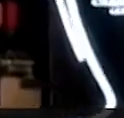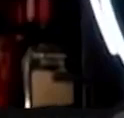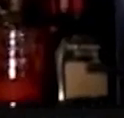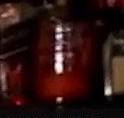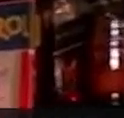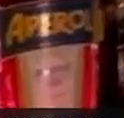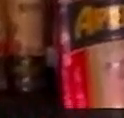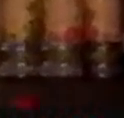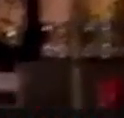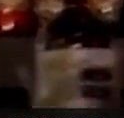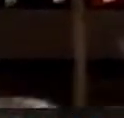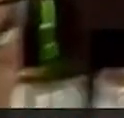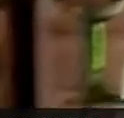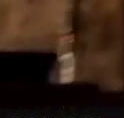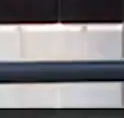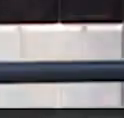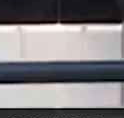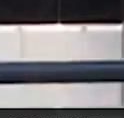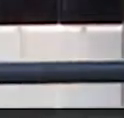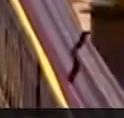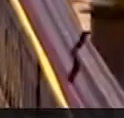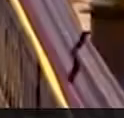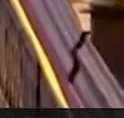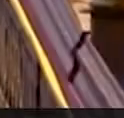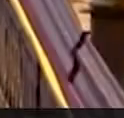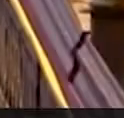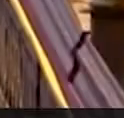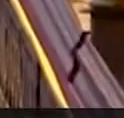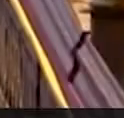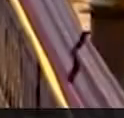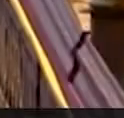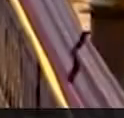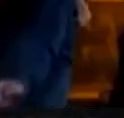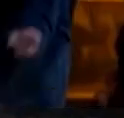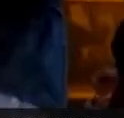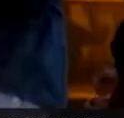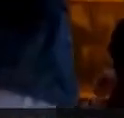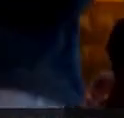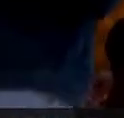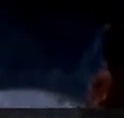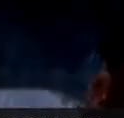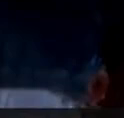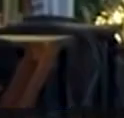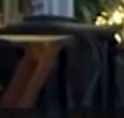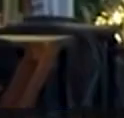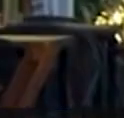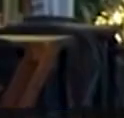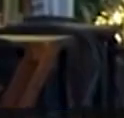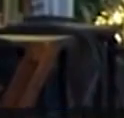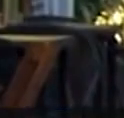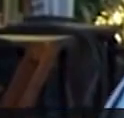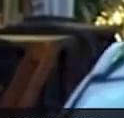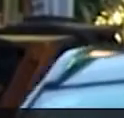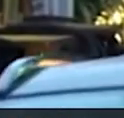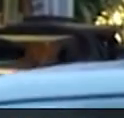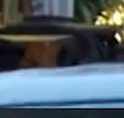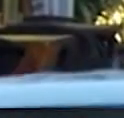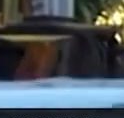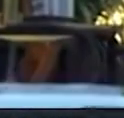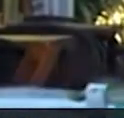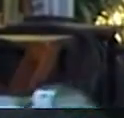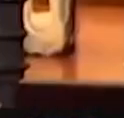enfrentando dificuldades reflexo dos últimos 2, 3 anos. As dívidas, né, estão complicando cada vez mais